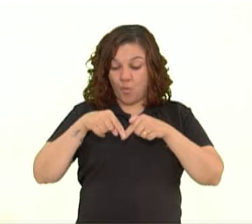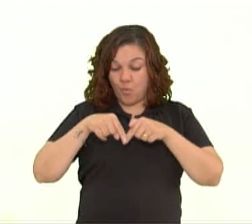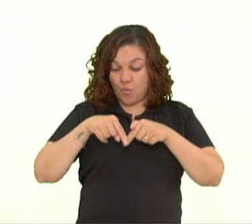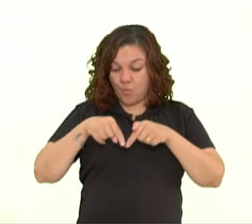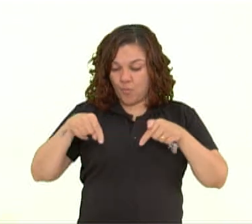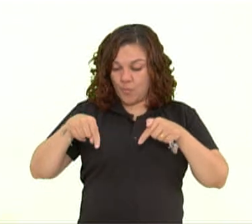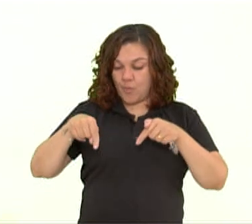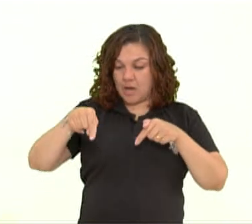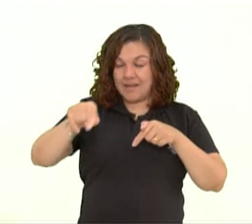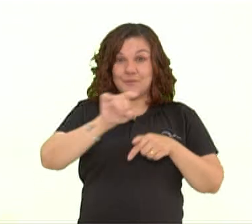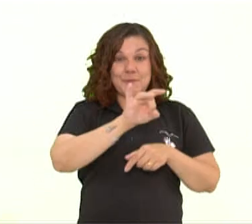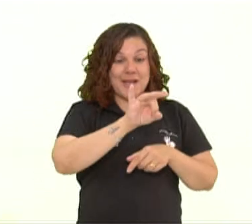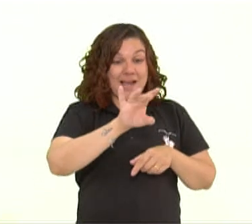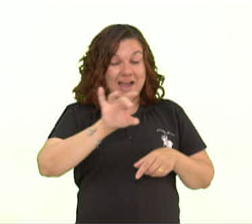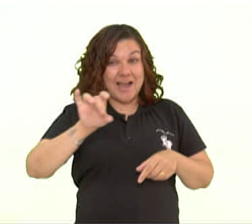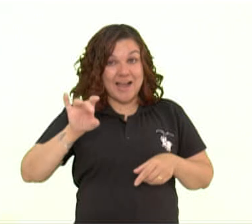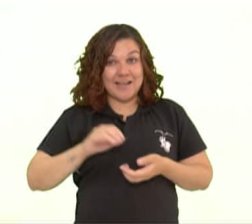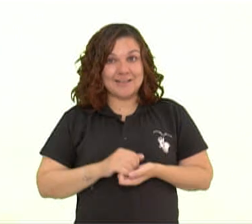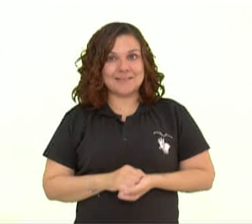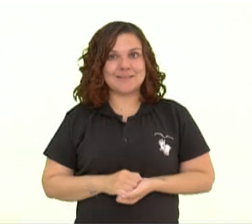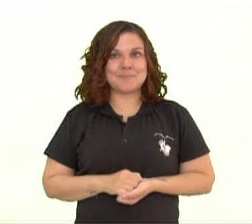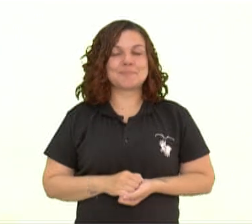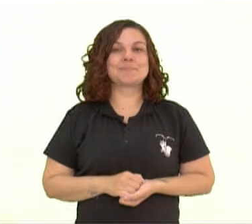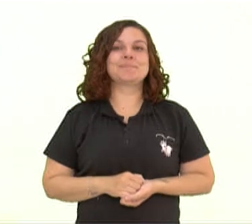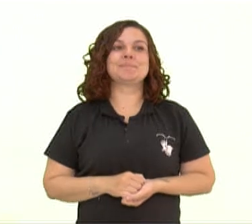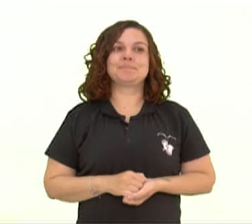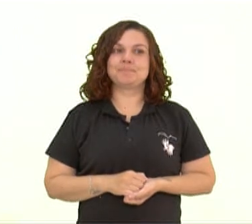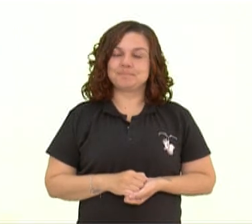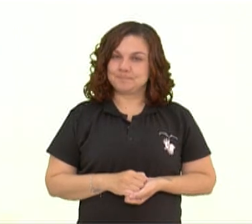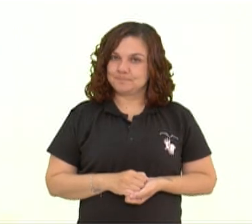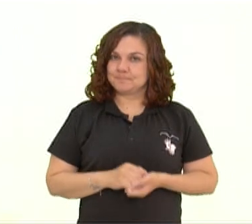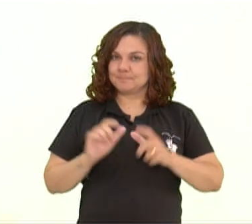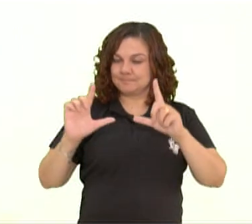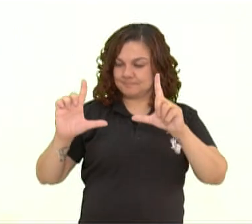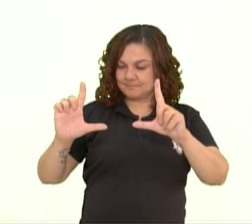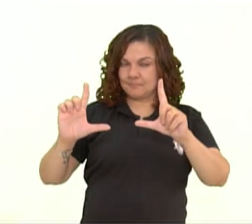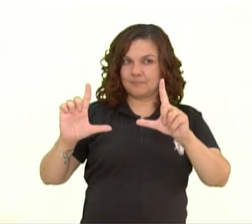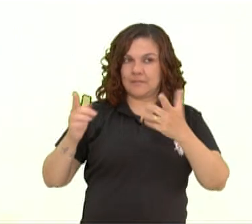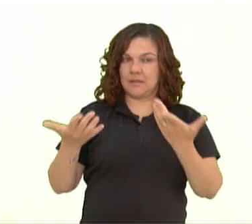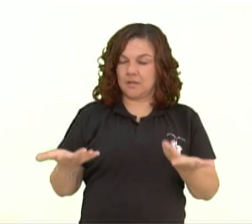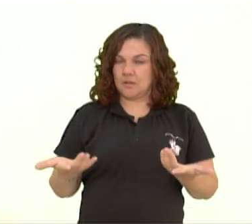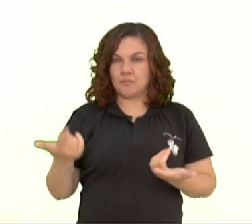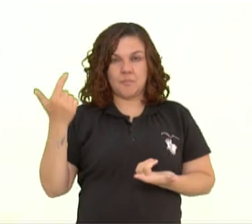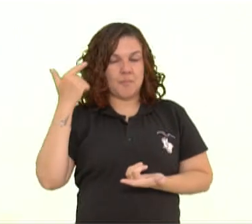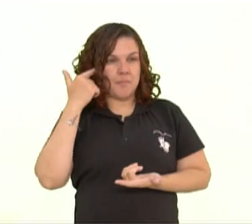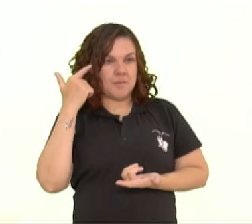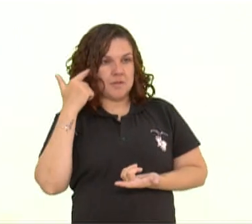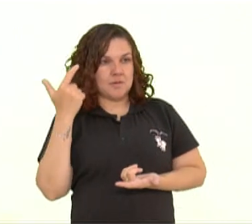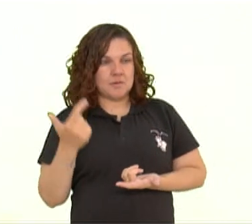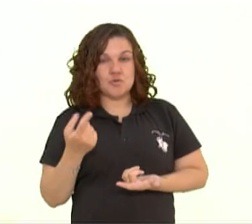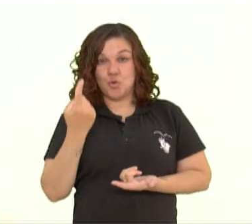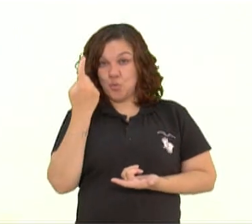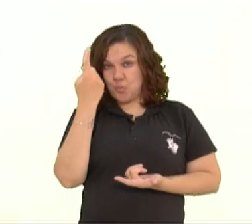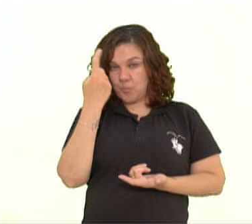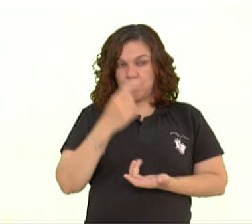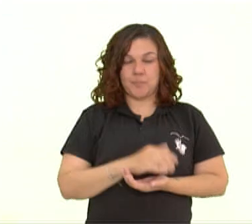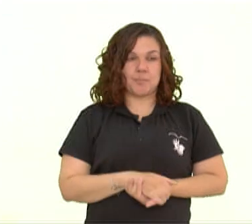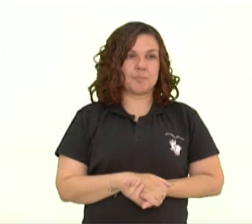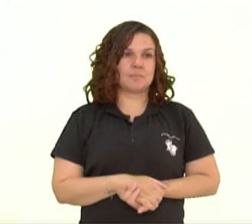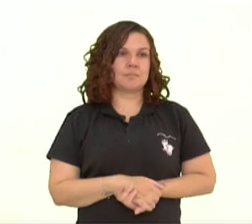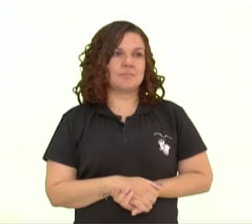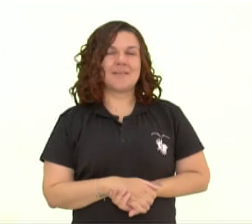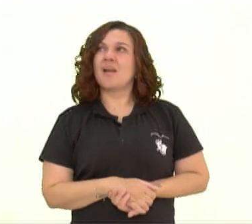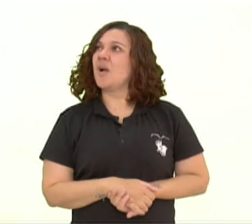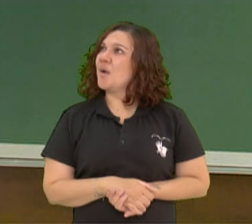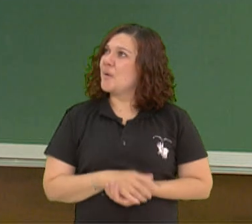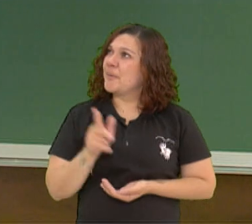cada lajota? Dessa cerâmica, né, lajota? Vamos pensar. Vamos descobrir a área de uma lajota. Mas